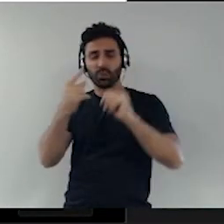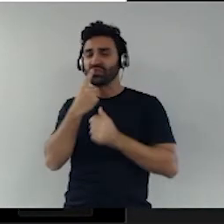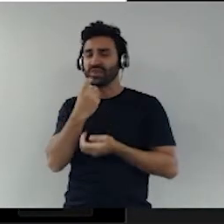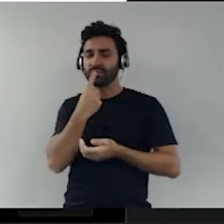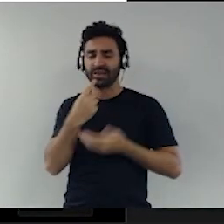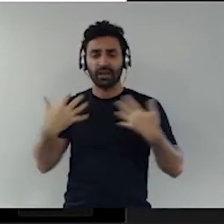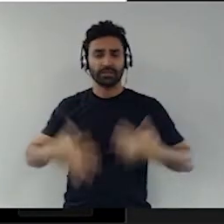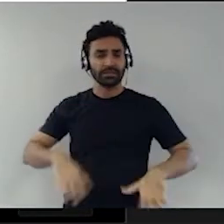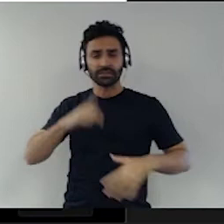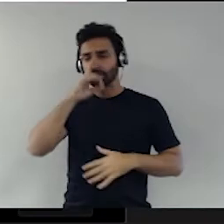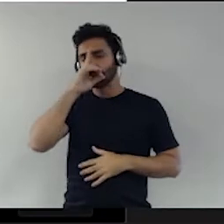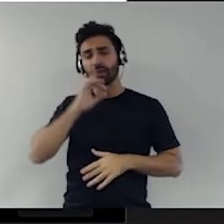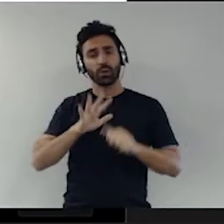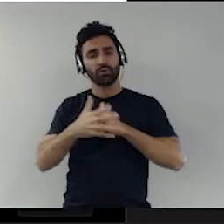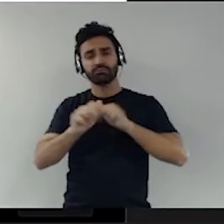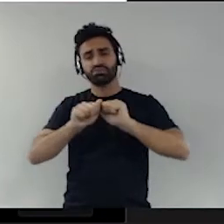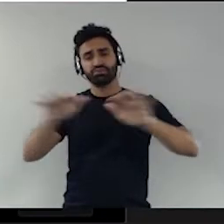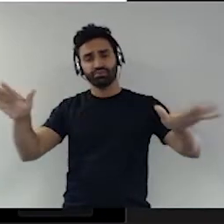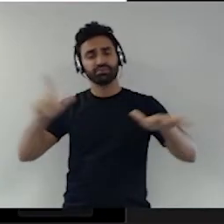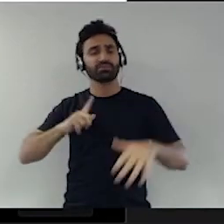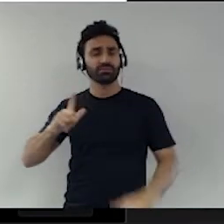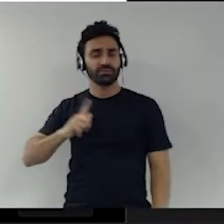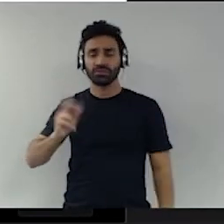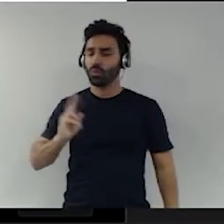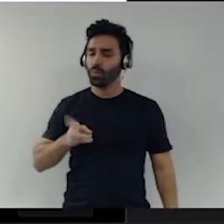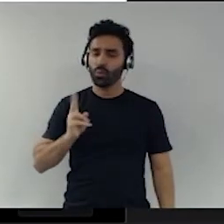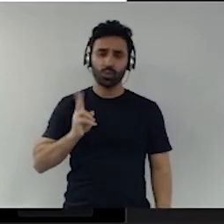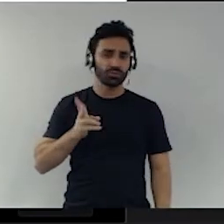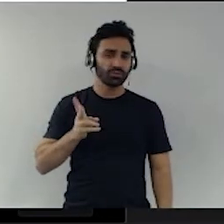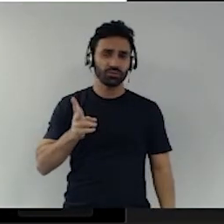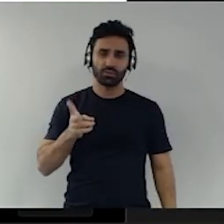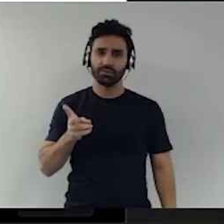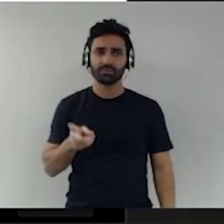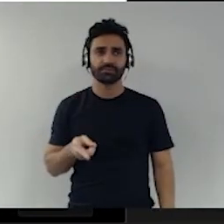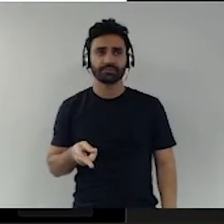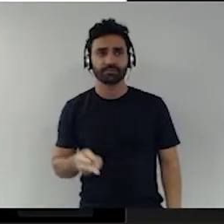Então, o risco de continuarmos